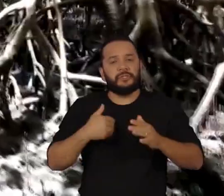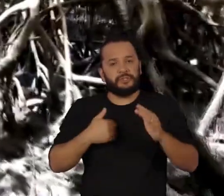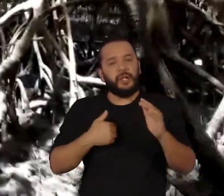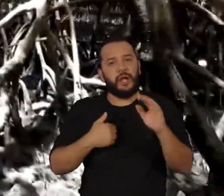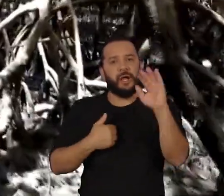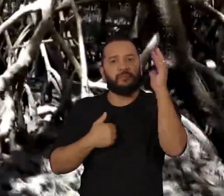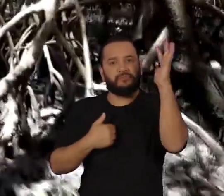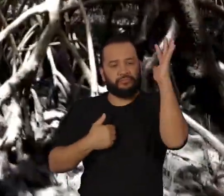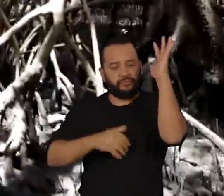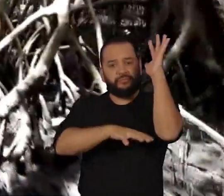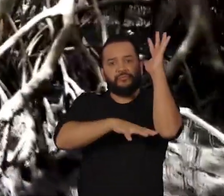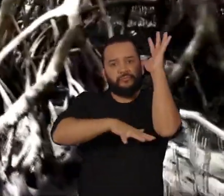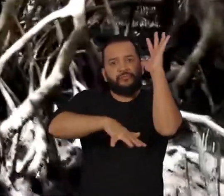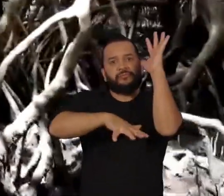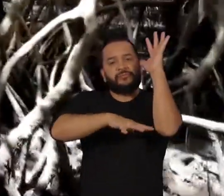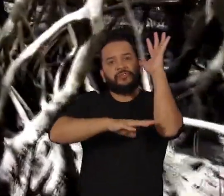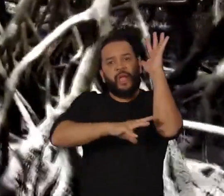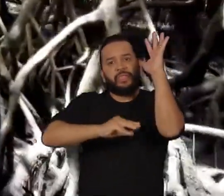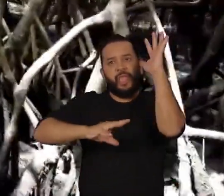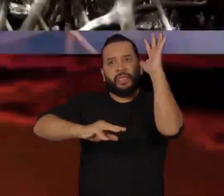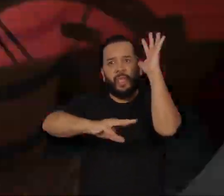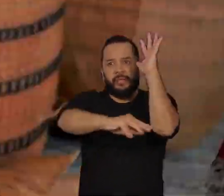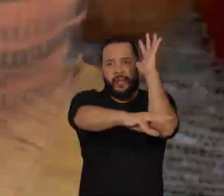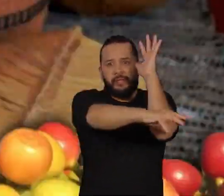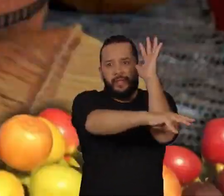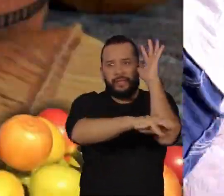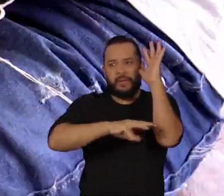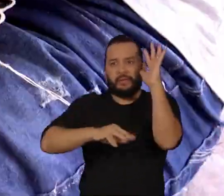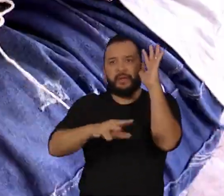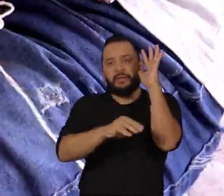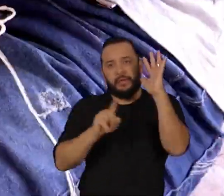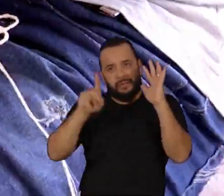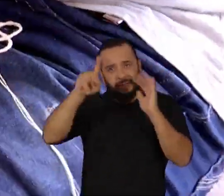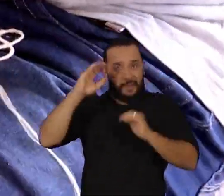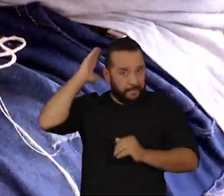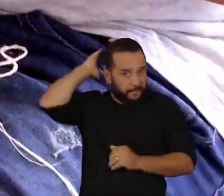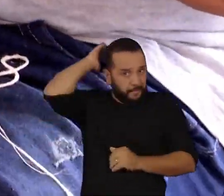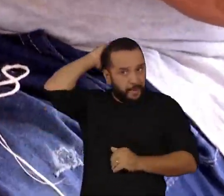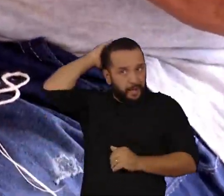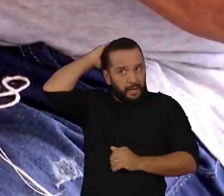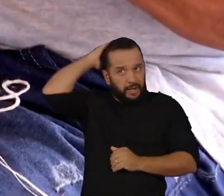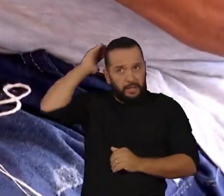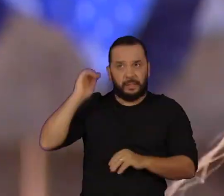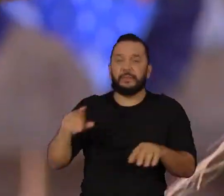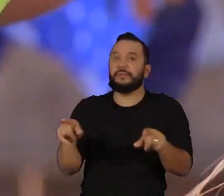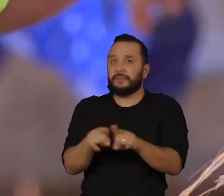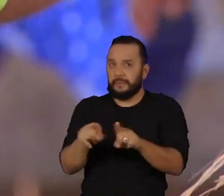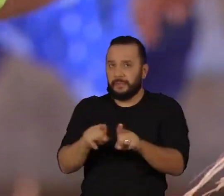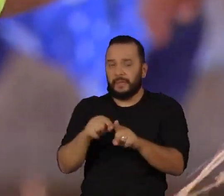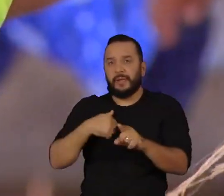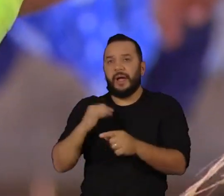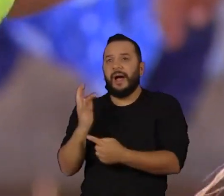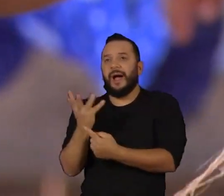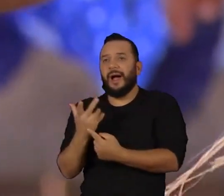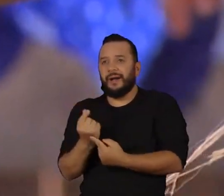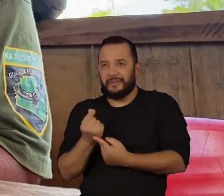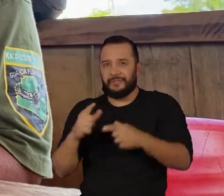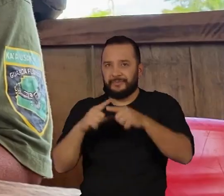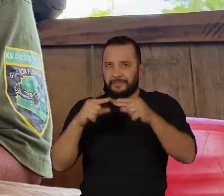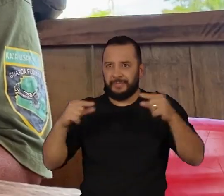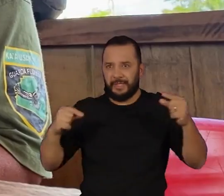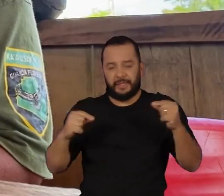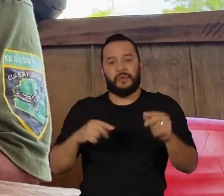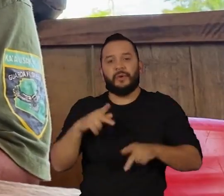maior faixa de manguezal do planeta no Pará. E a beleza da arte plumária do povo indígena Kaapor,